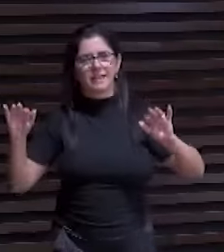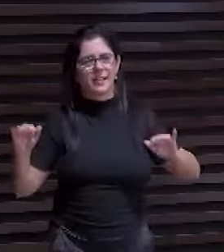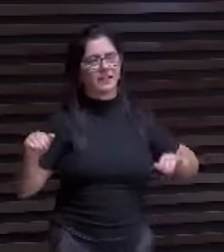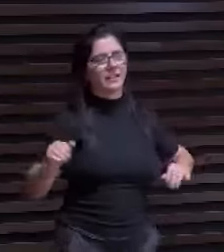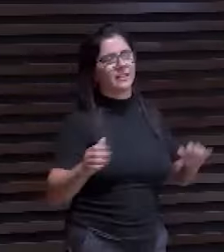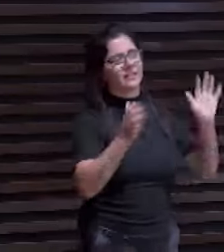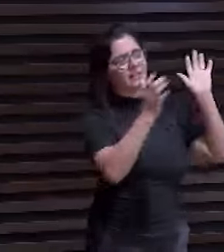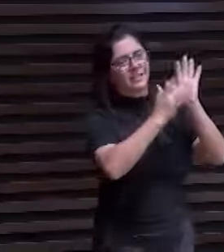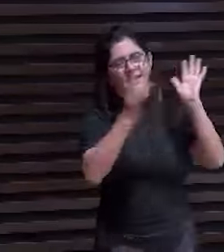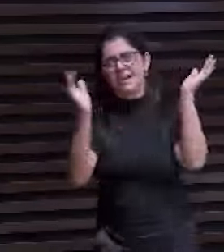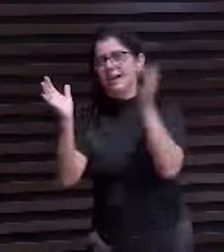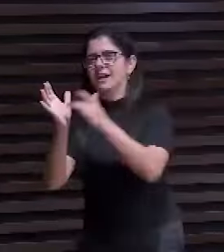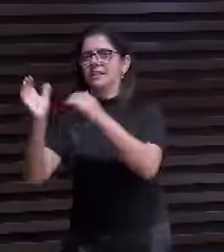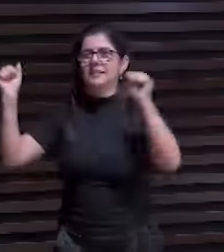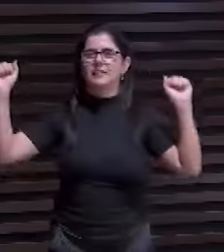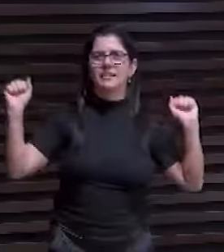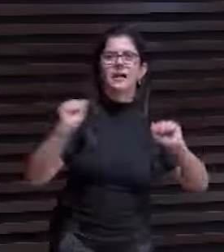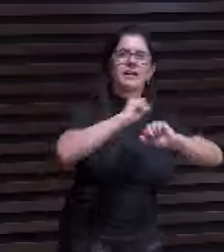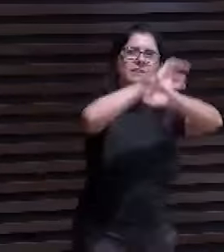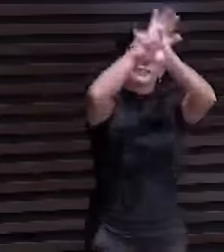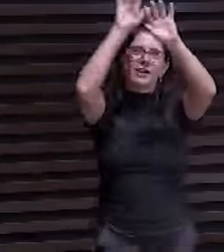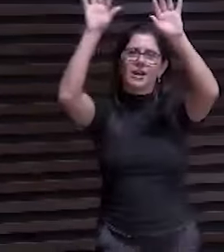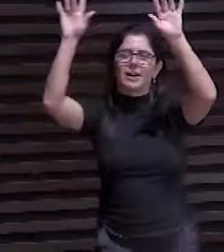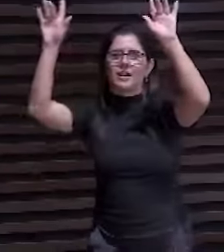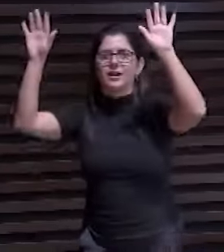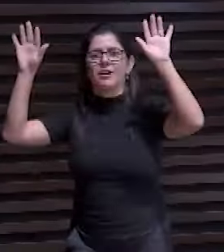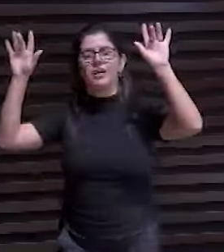glória, a ele a